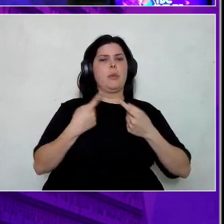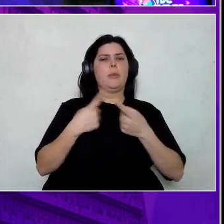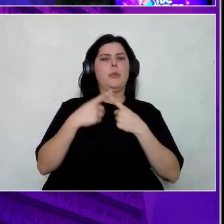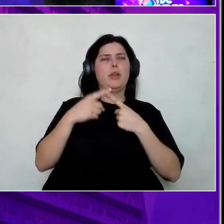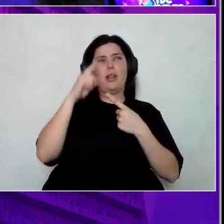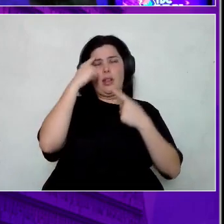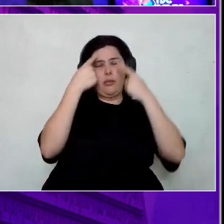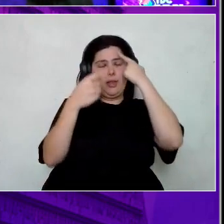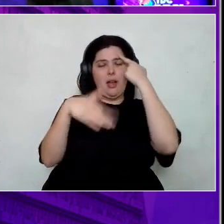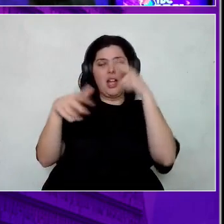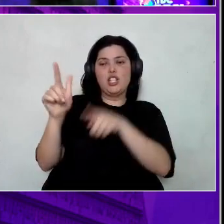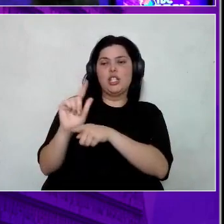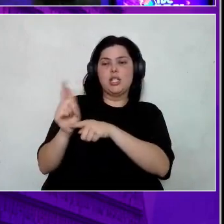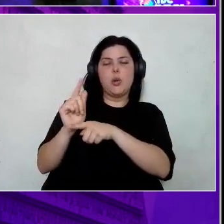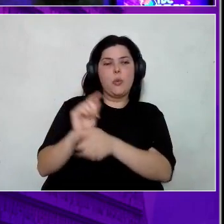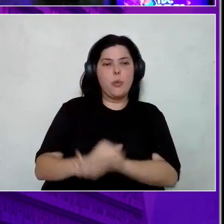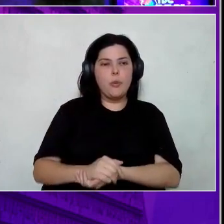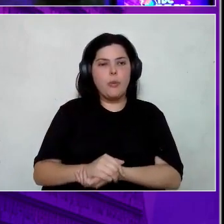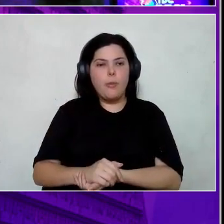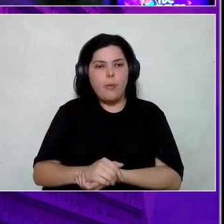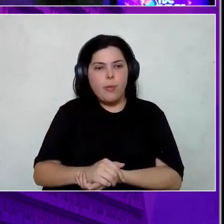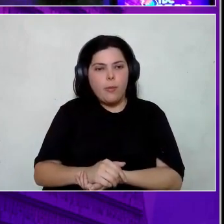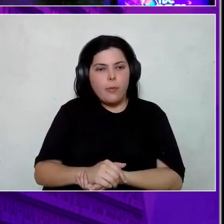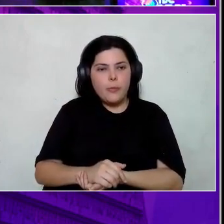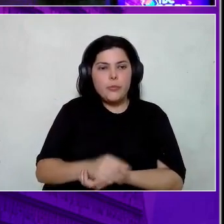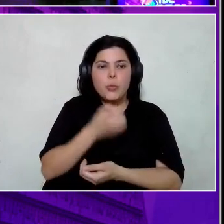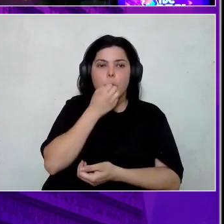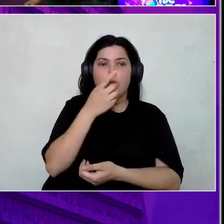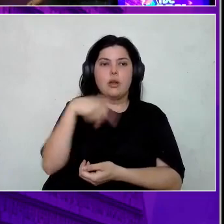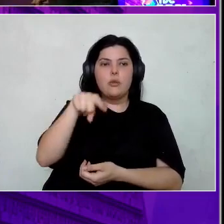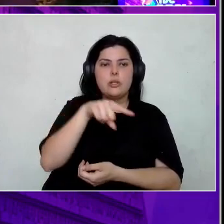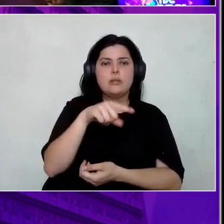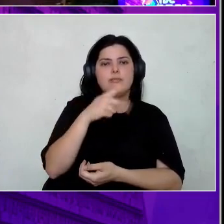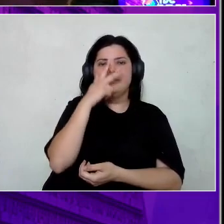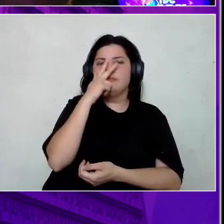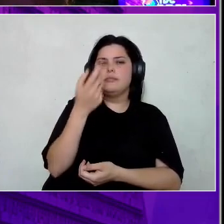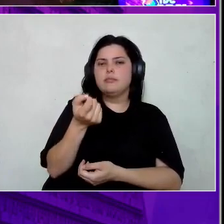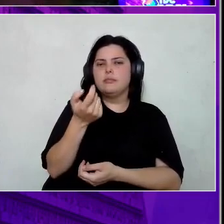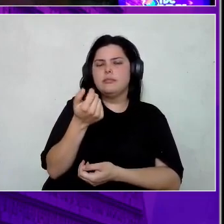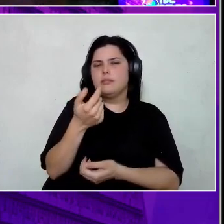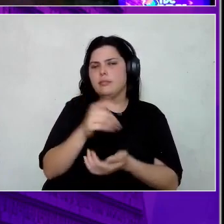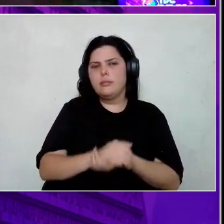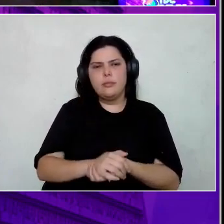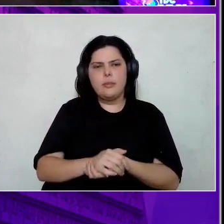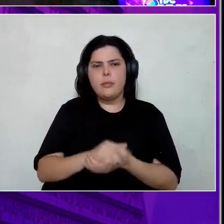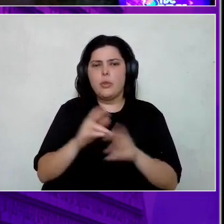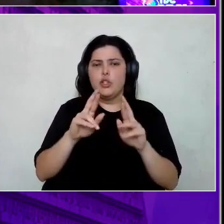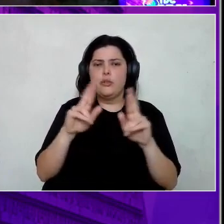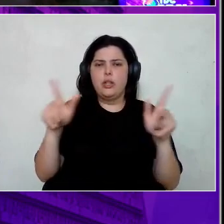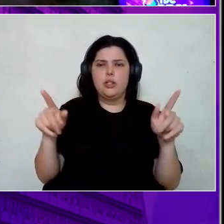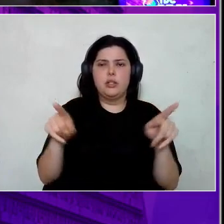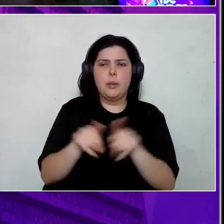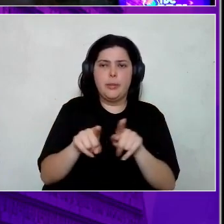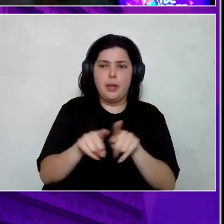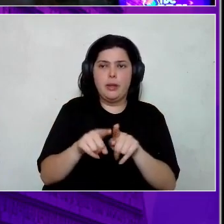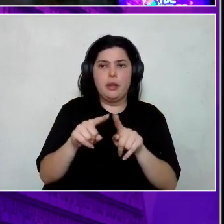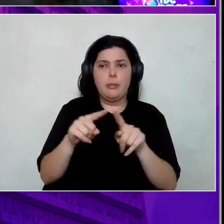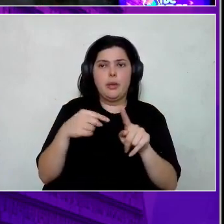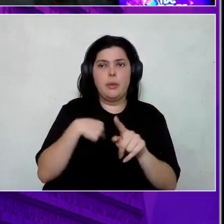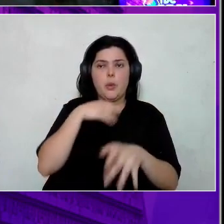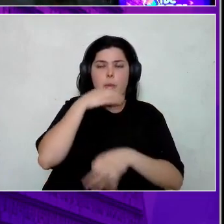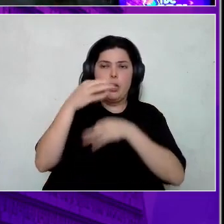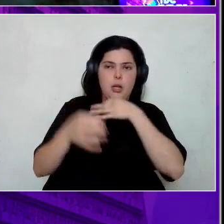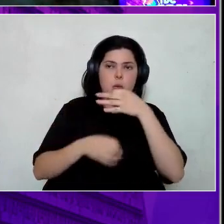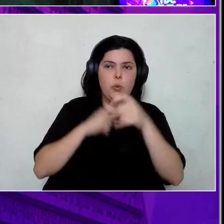gestão? E aí eu vou contar o meu caso, e pode ser para outras pessoas, podem ser de maneira diferente, né? Mas no meu caso foi uma coisa